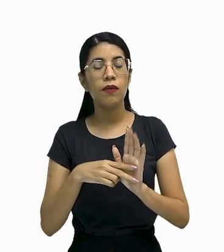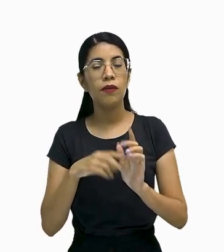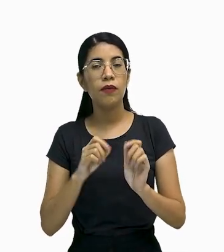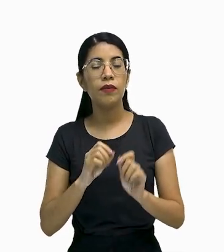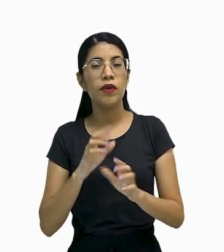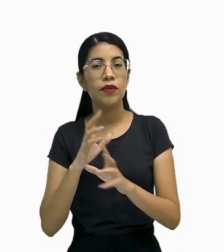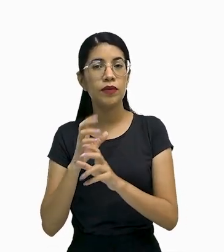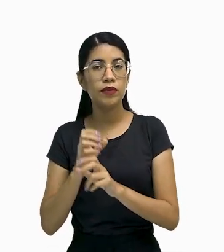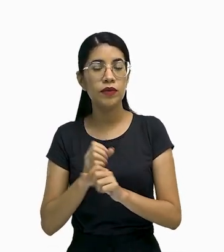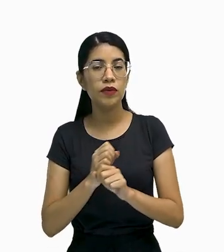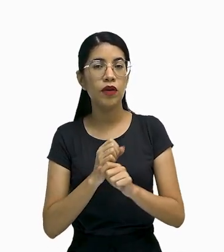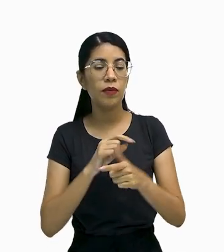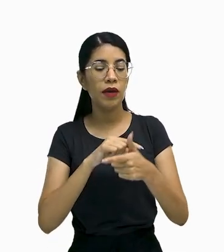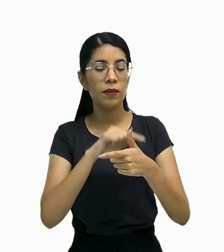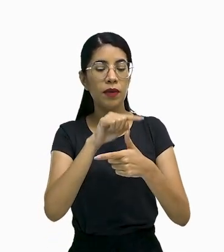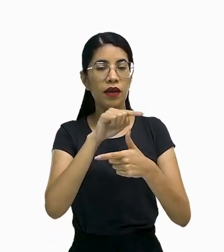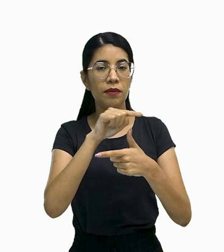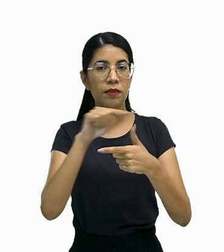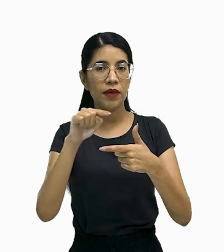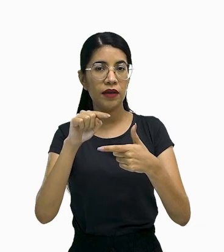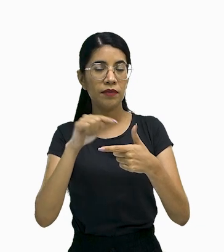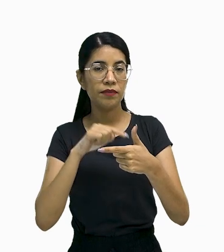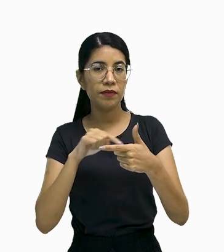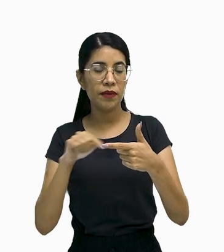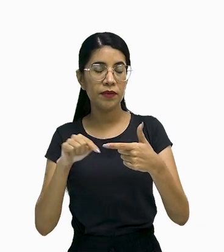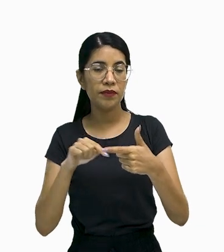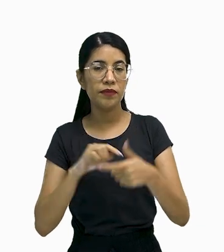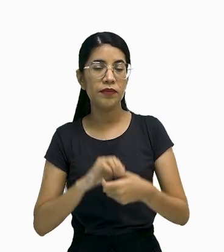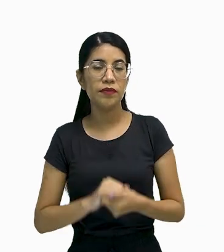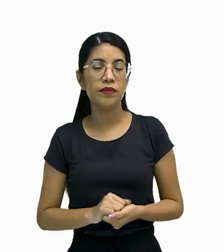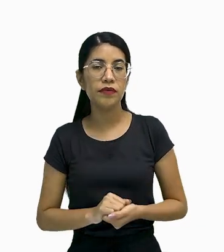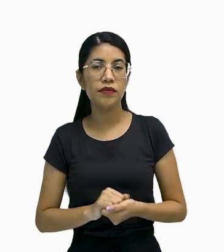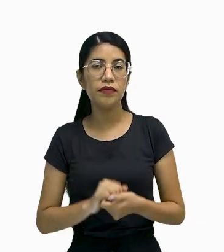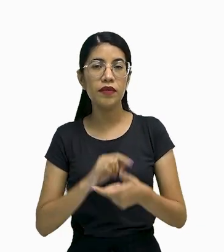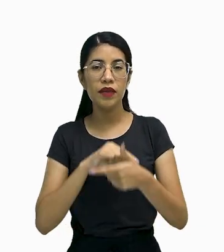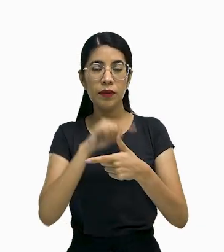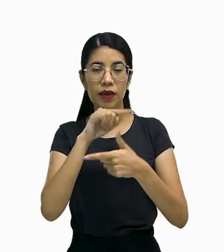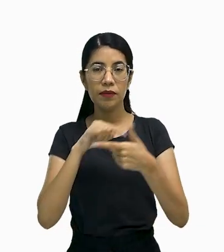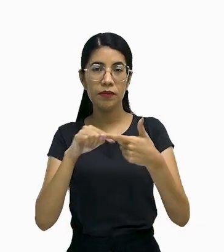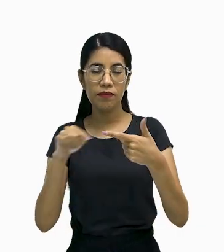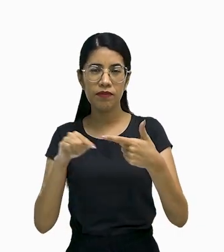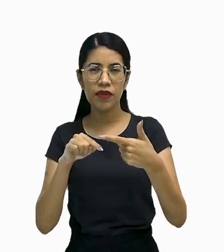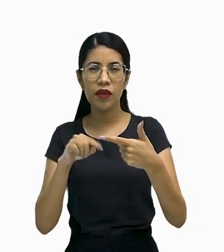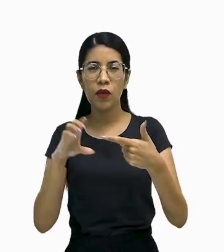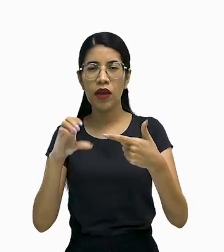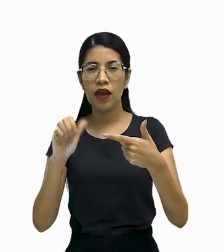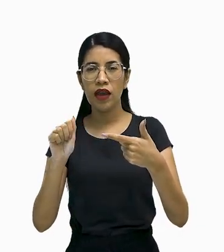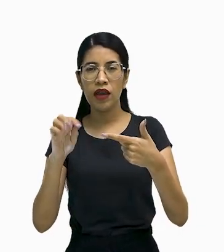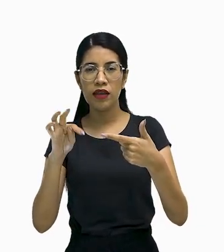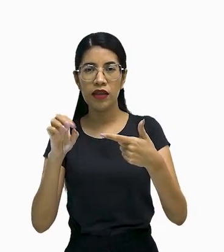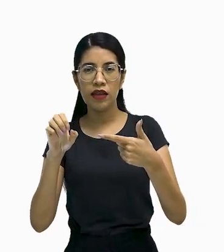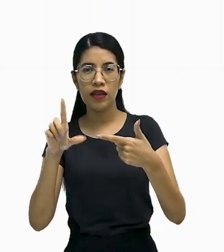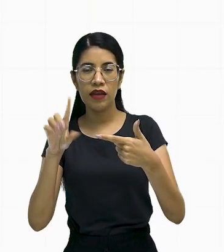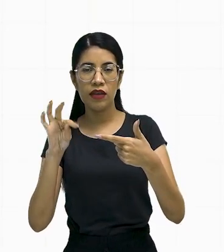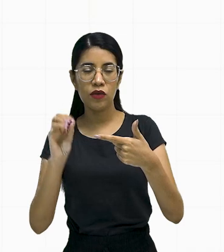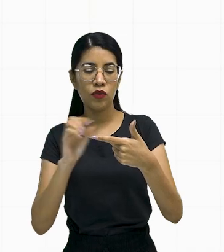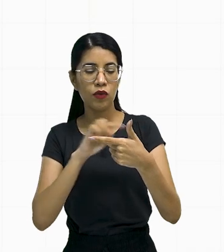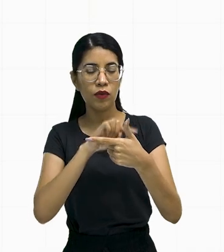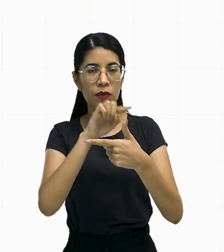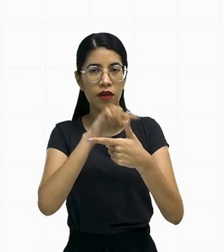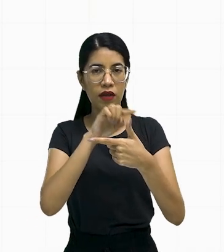dos quadrados dos dois catetos. Professor, já me esqueci quem é o cateto. Vamos voltar para a figura aqui,